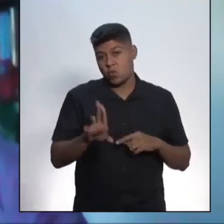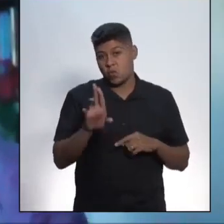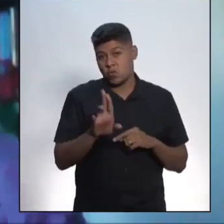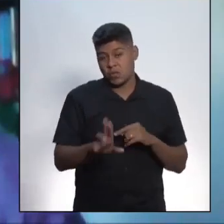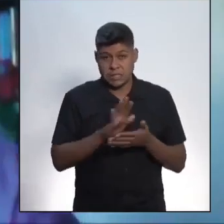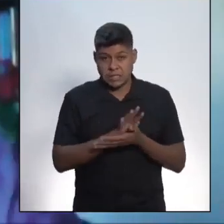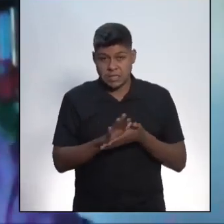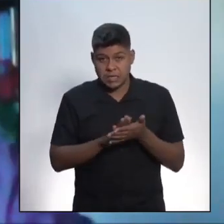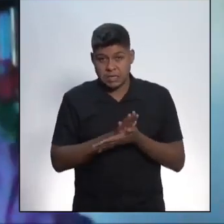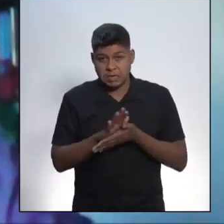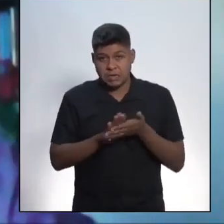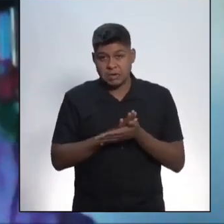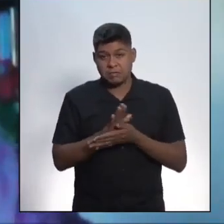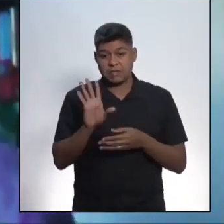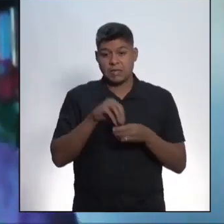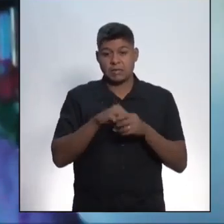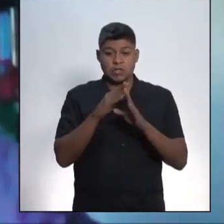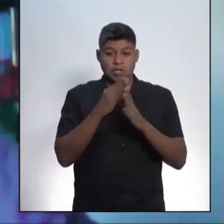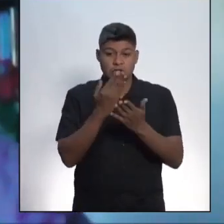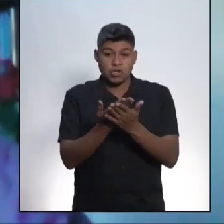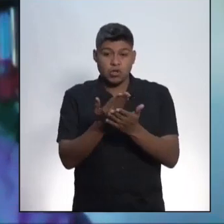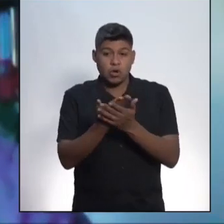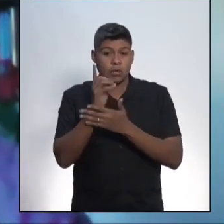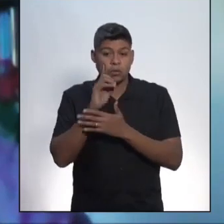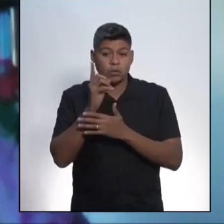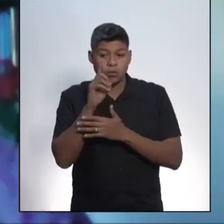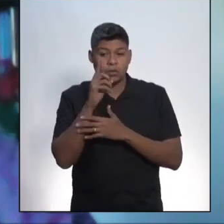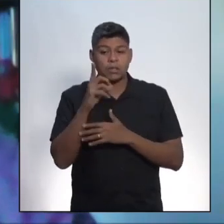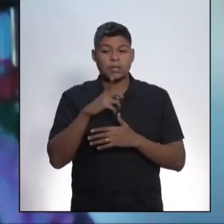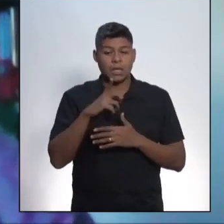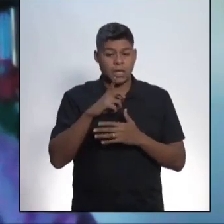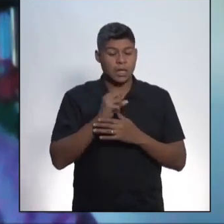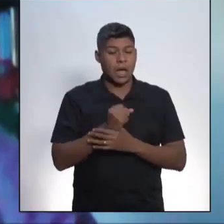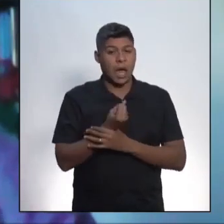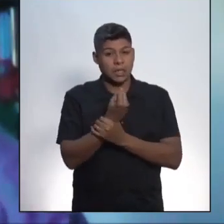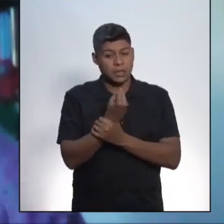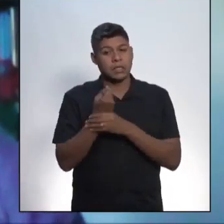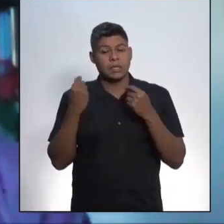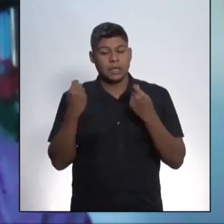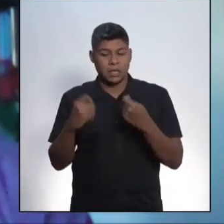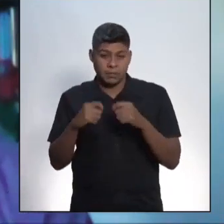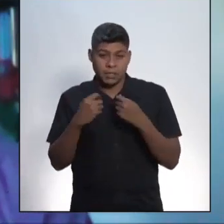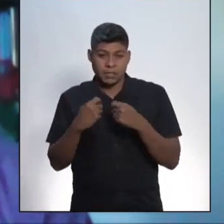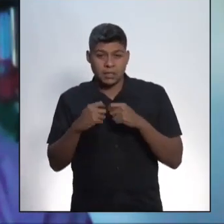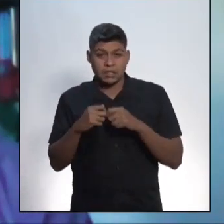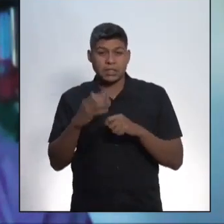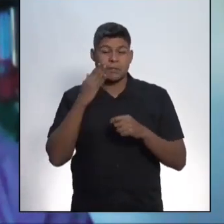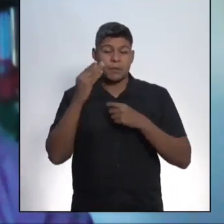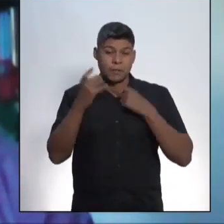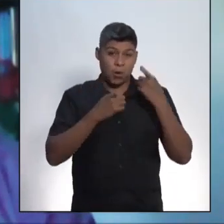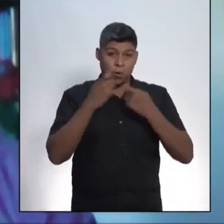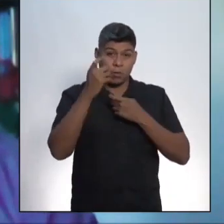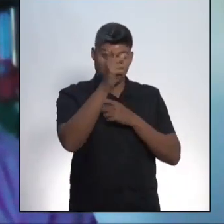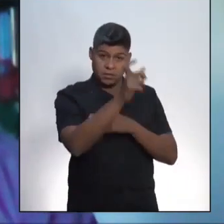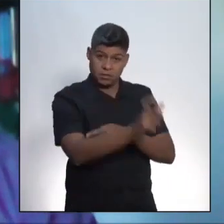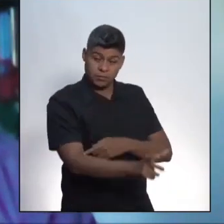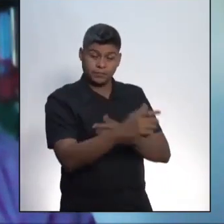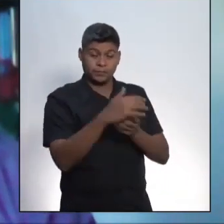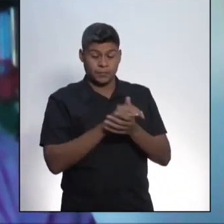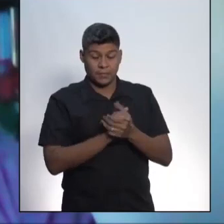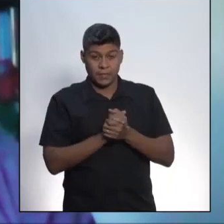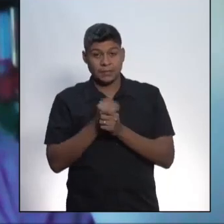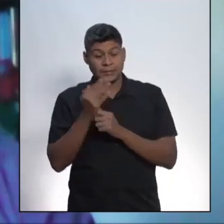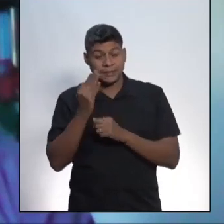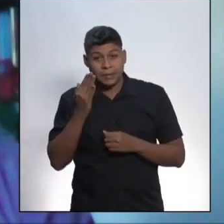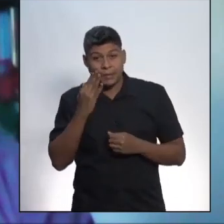equipamento que nós utilizamos na escola, no dia a dia, disponibilizar isso, garantir isso, foi uma preocupação. Então,